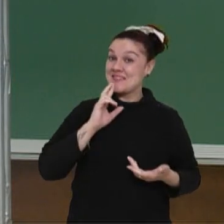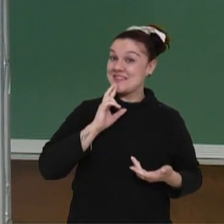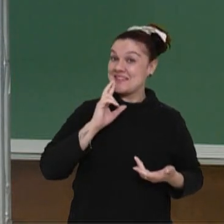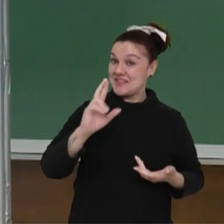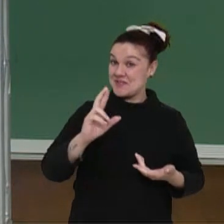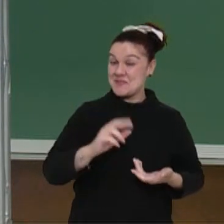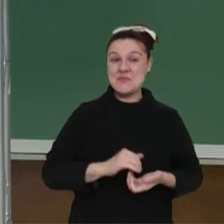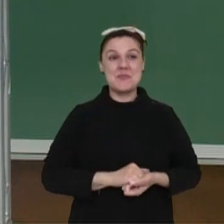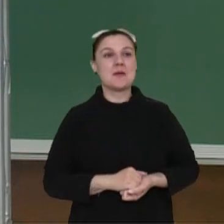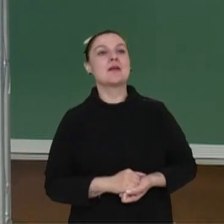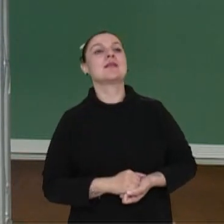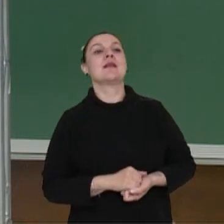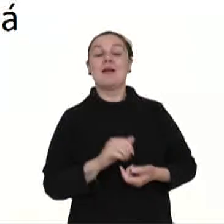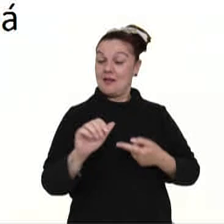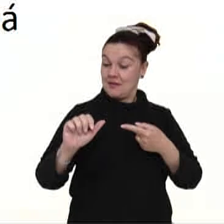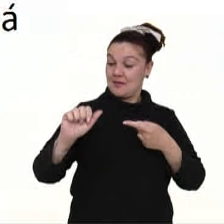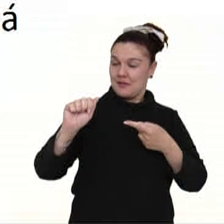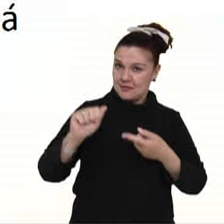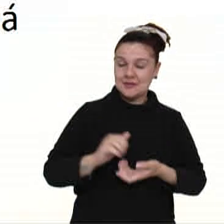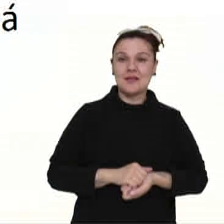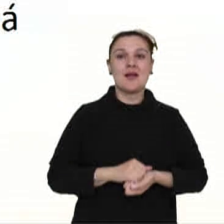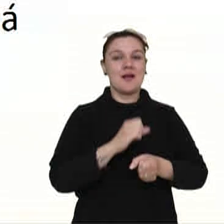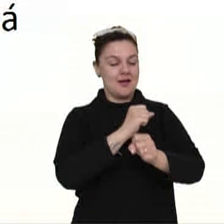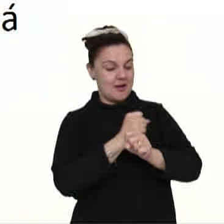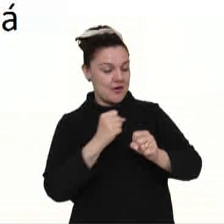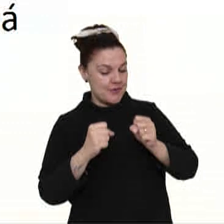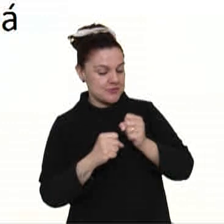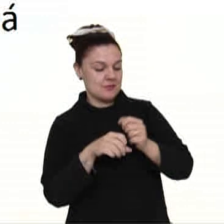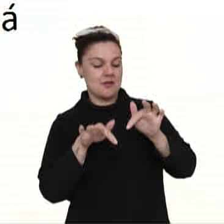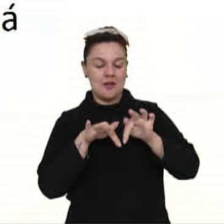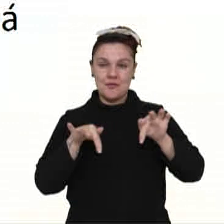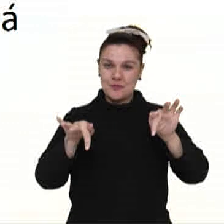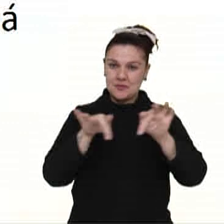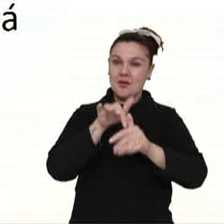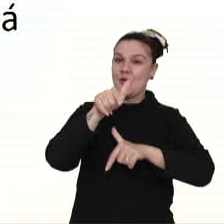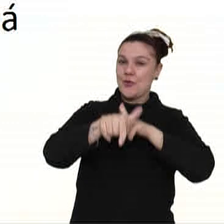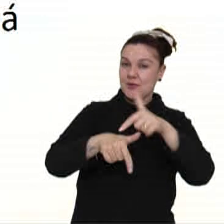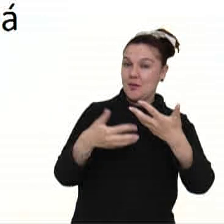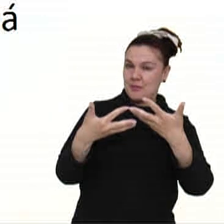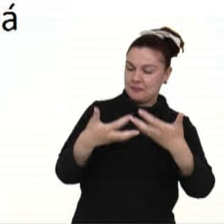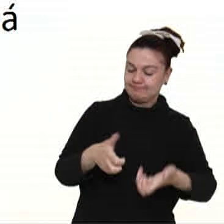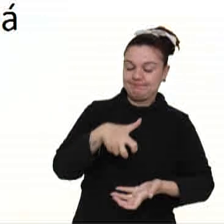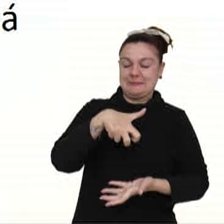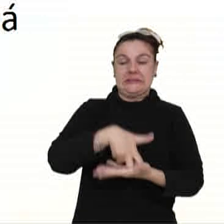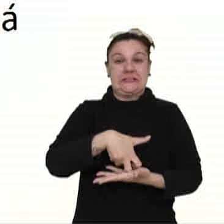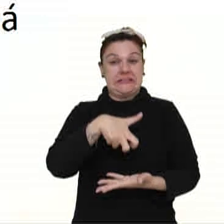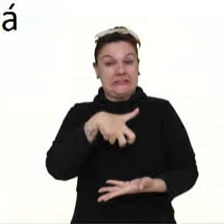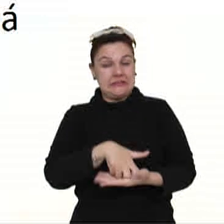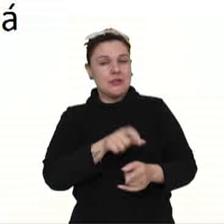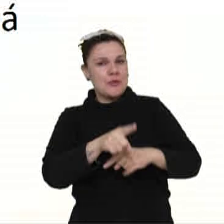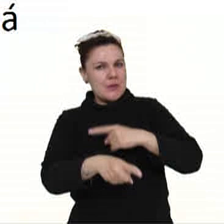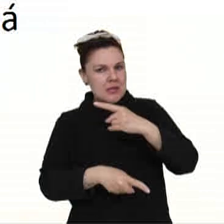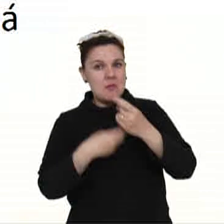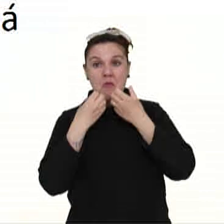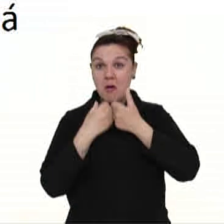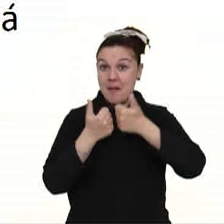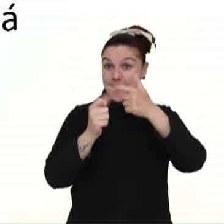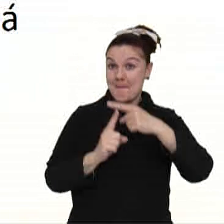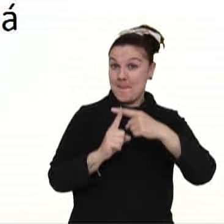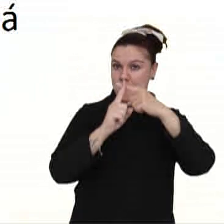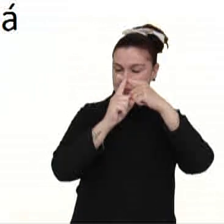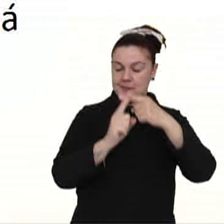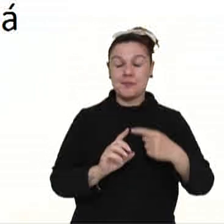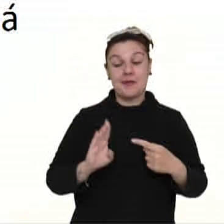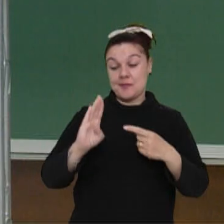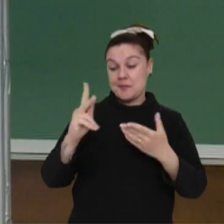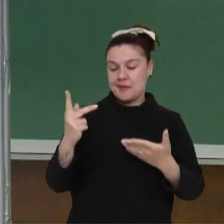Resposta, então, letra A. Nas sociedades feudais, o trabalho era considerado fardo e depois visto com bons olhos. A letra B